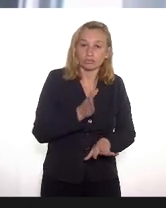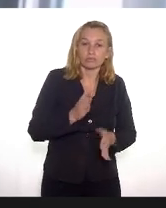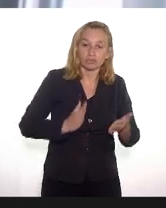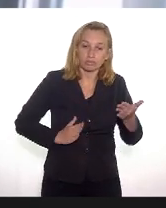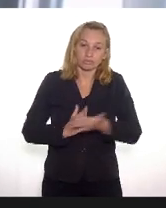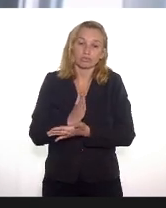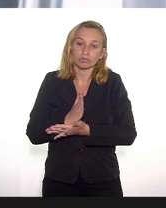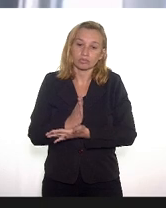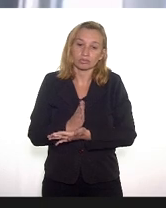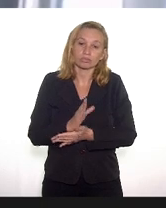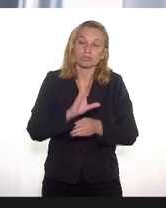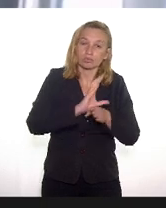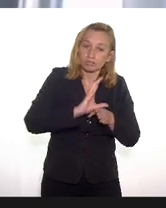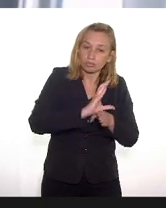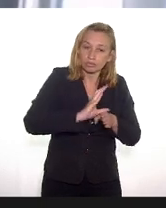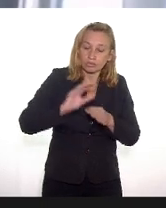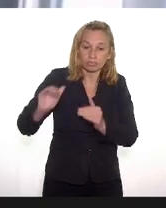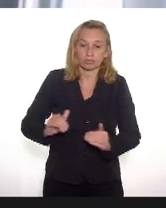aprovação no